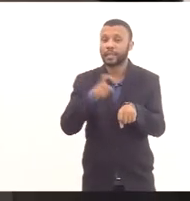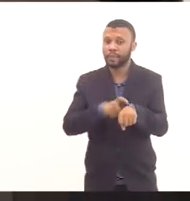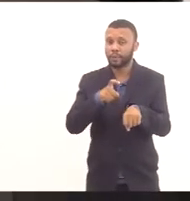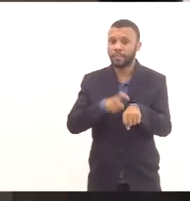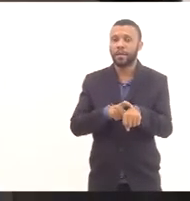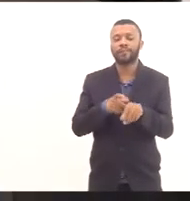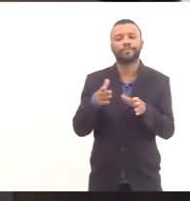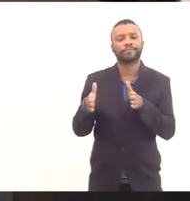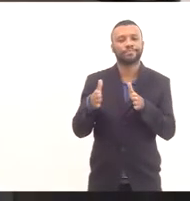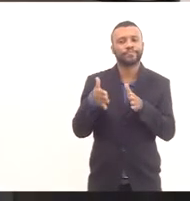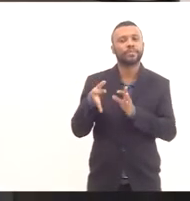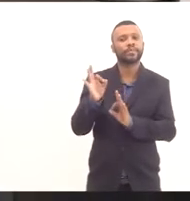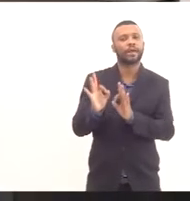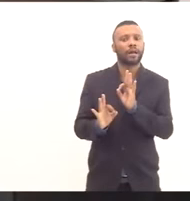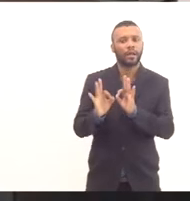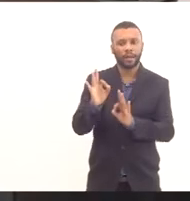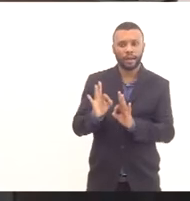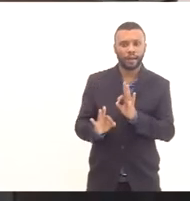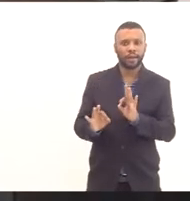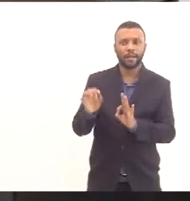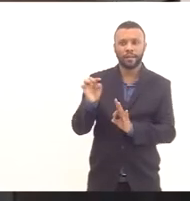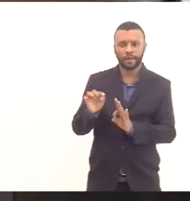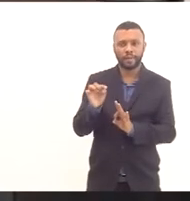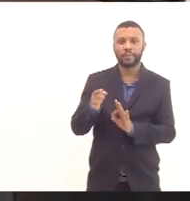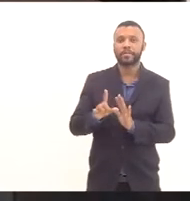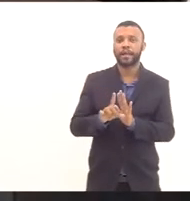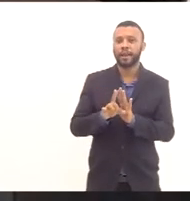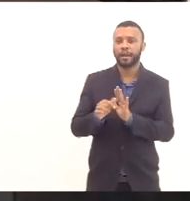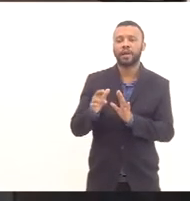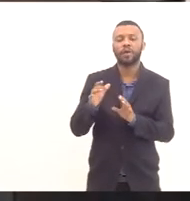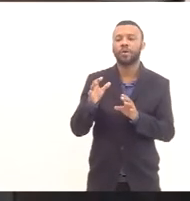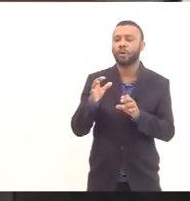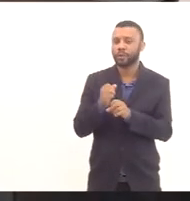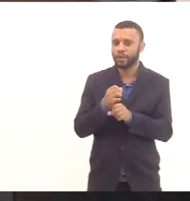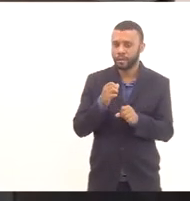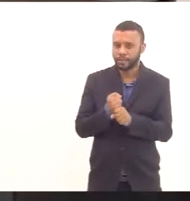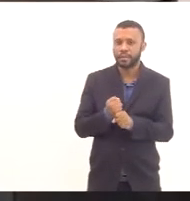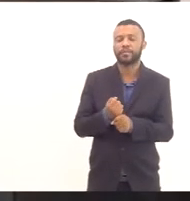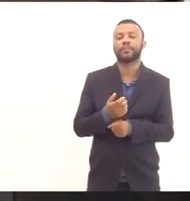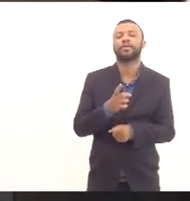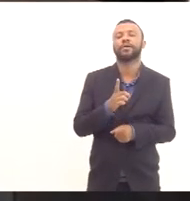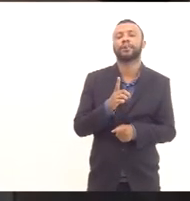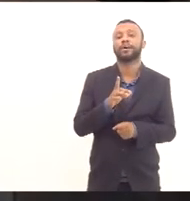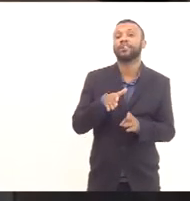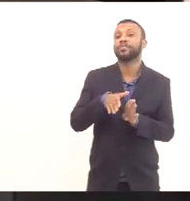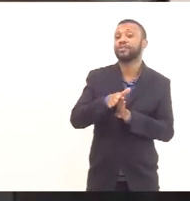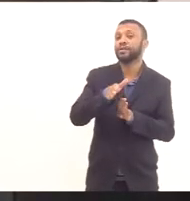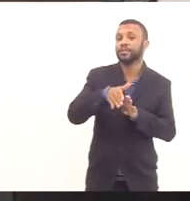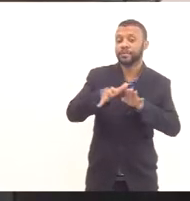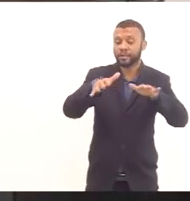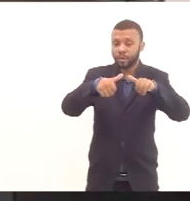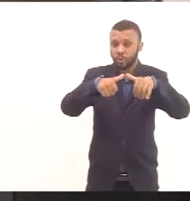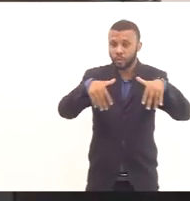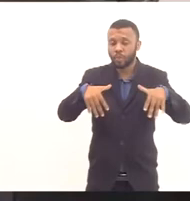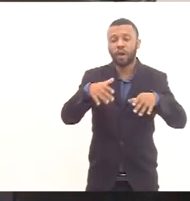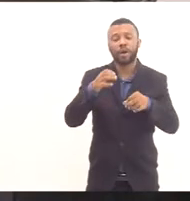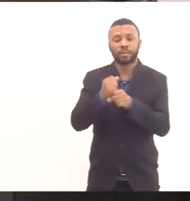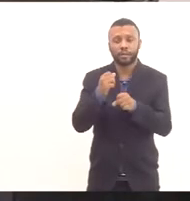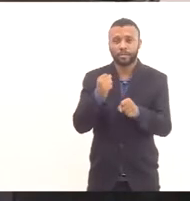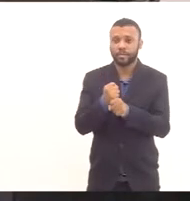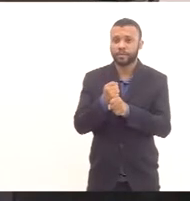momento em elaboração da lei orçamentária né das diretrizes orçamentárias para o próximo ano pode ser